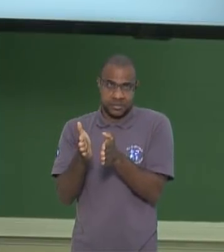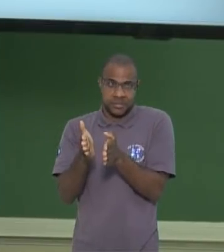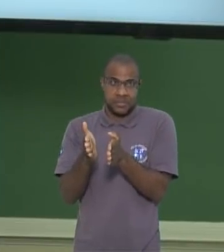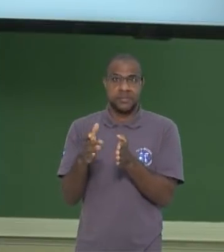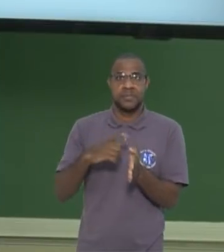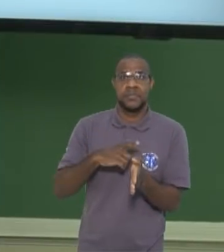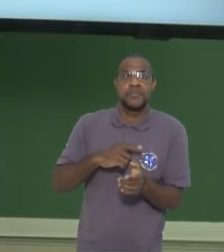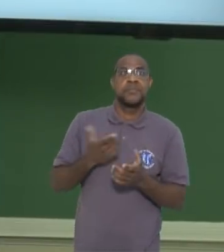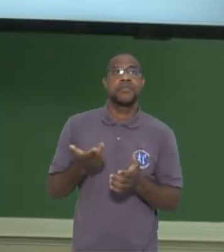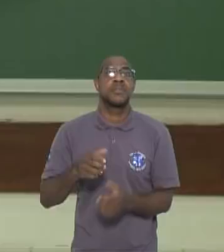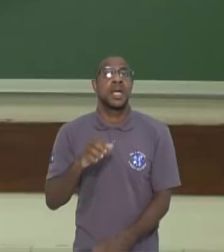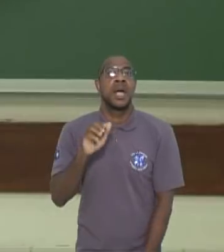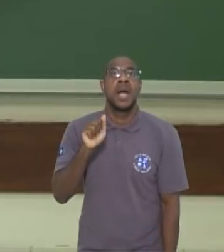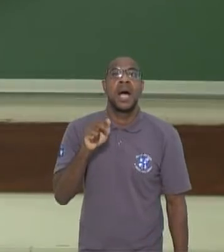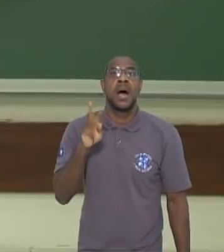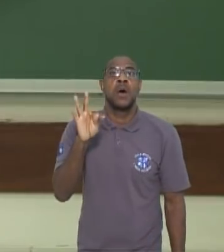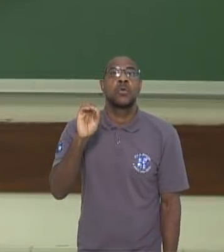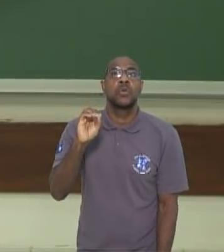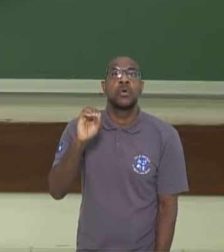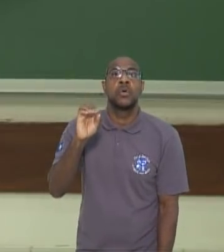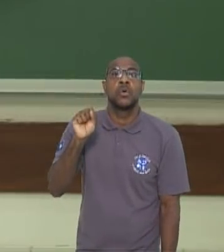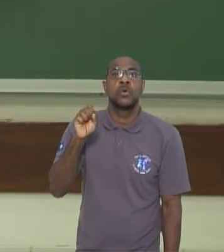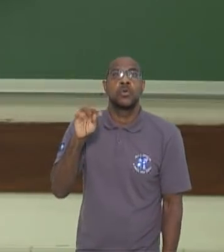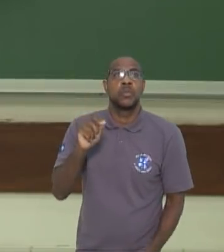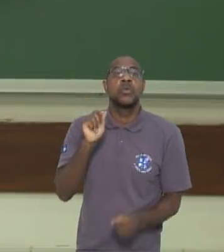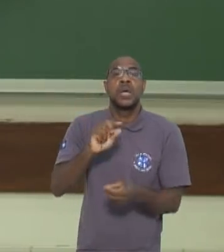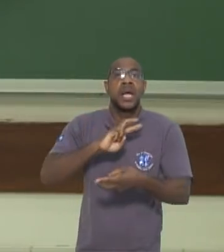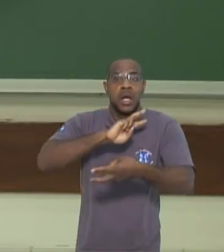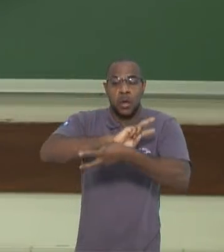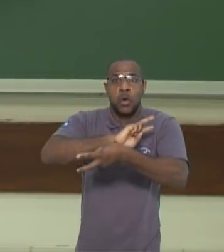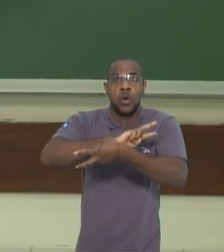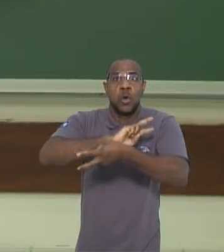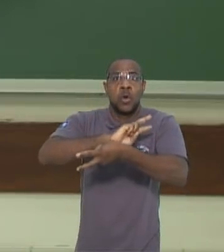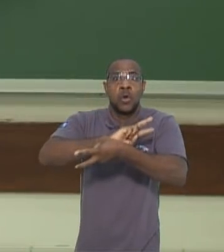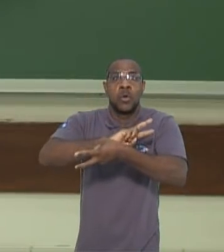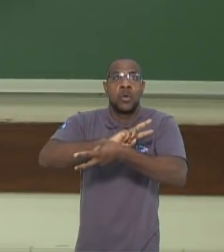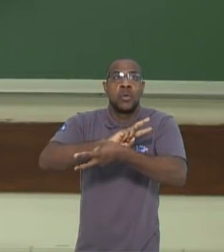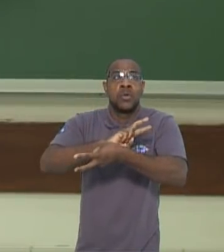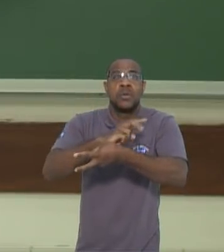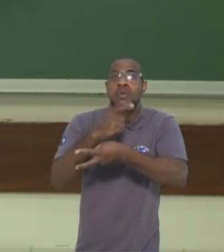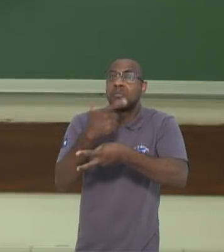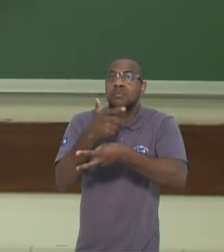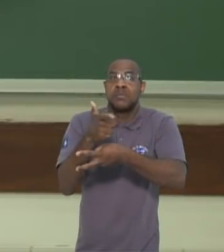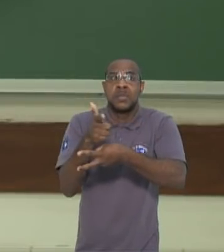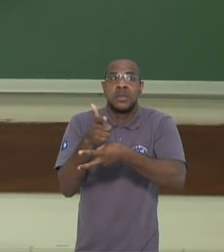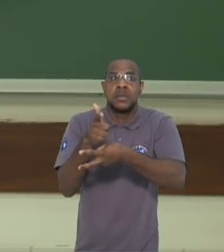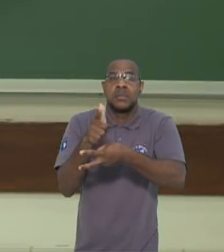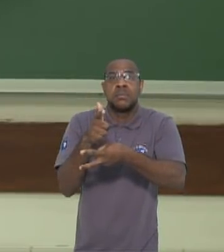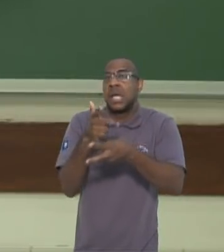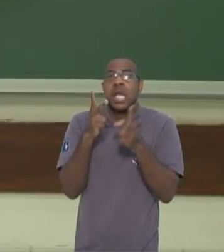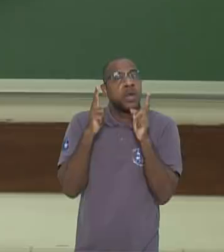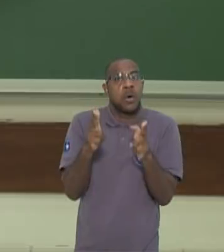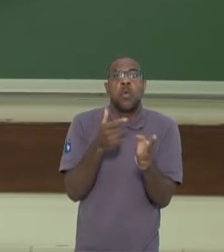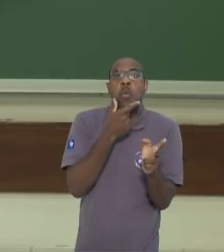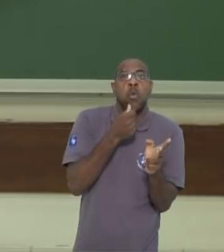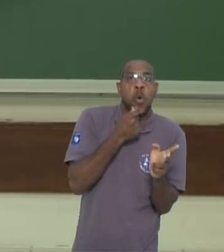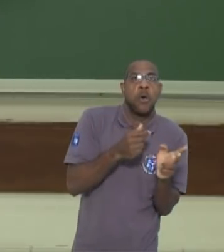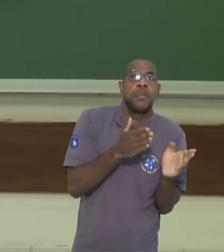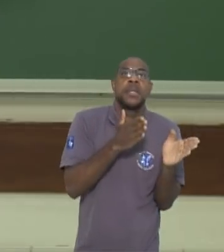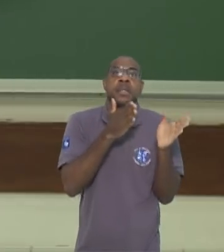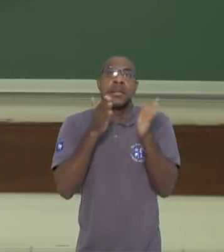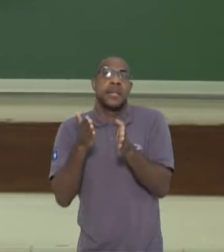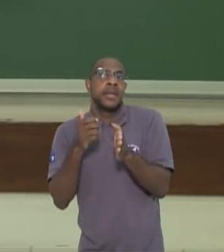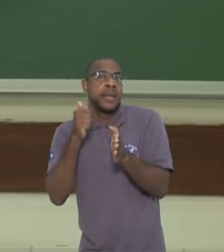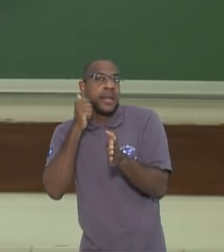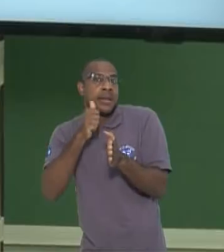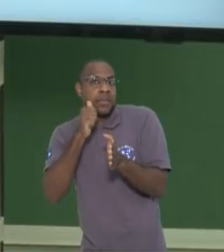autossômicos. O que era autossômico mesmo? São aqueles cromossomos que não tem nada a ver com o sexo do indivíduo, que é igual para homem e para mulher. E a gente ainda tem